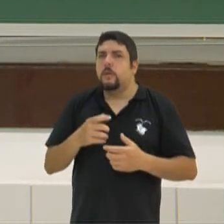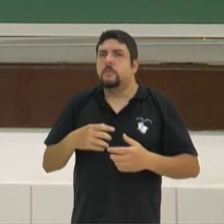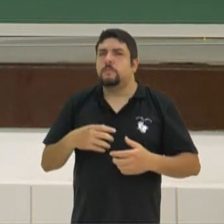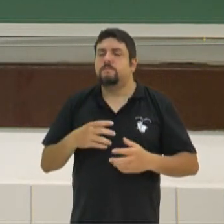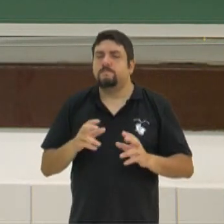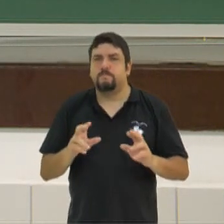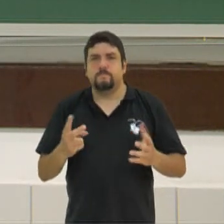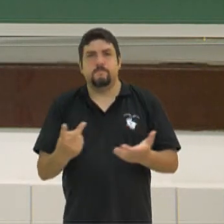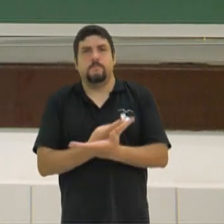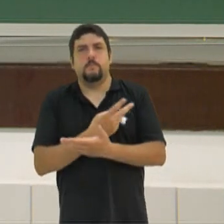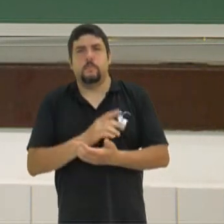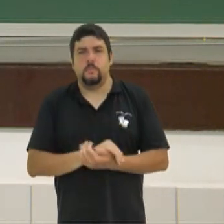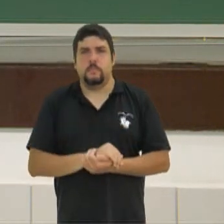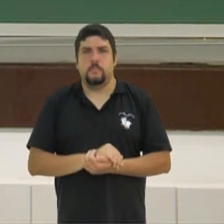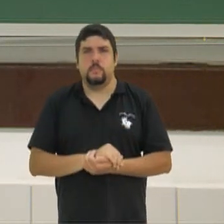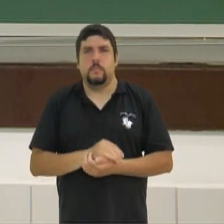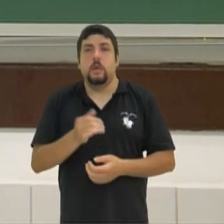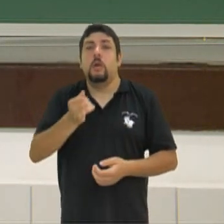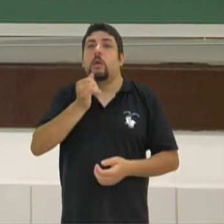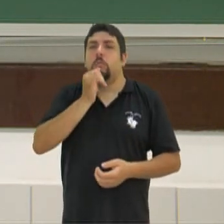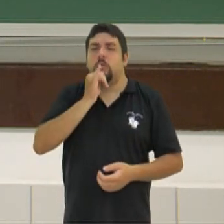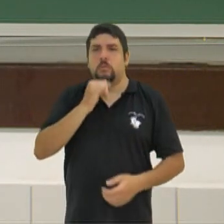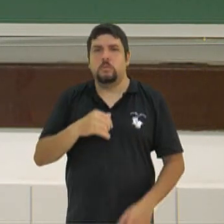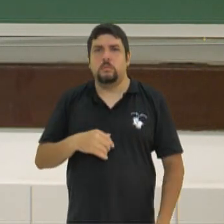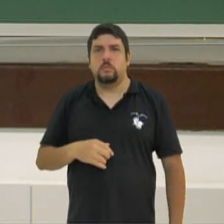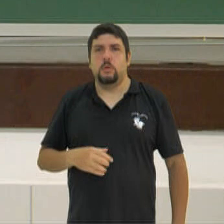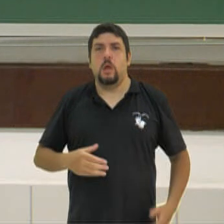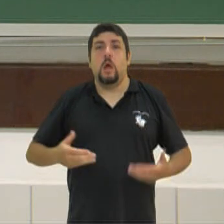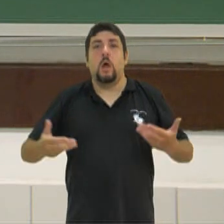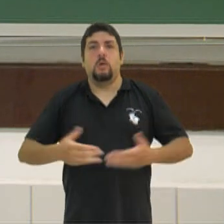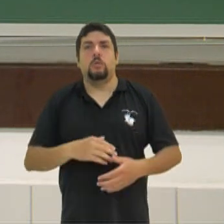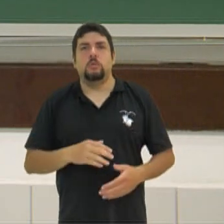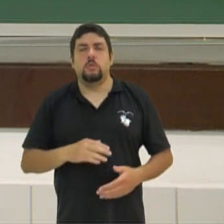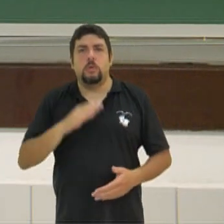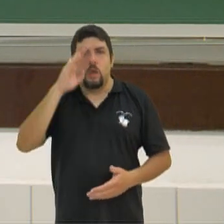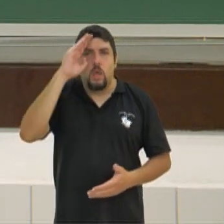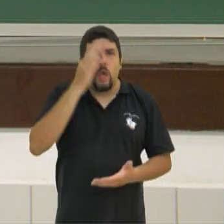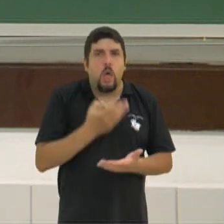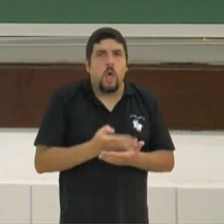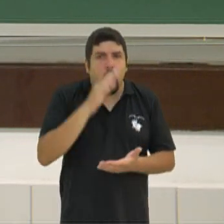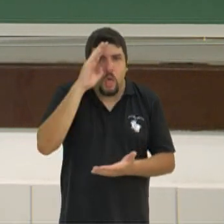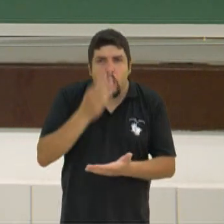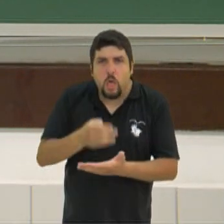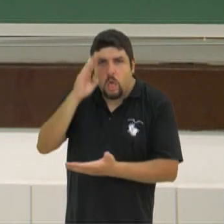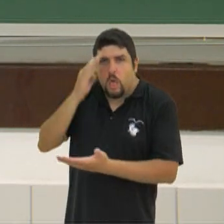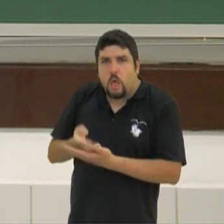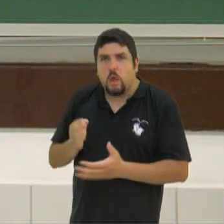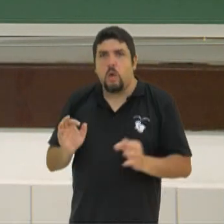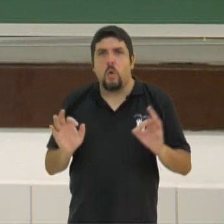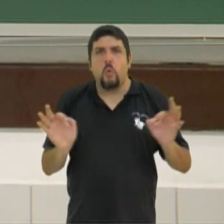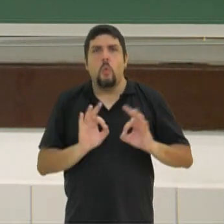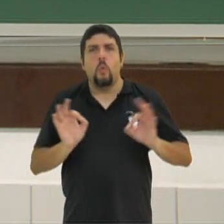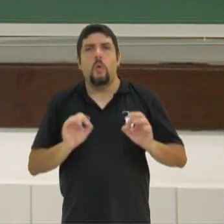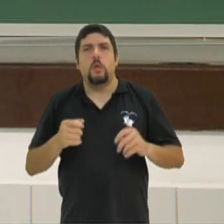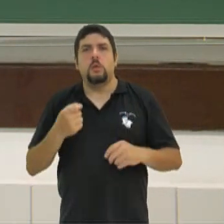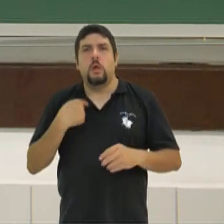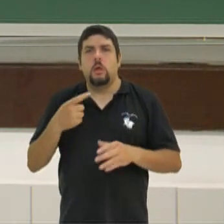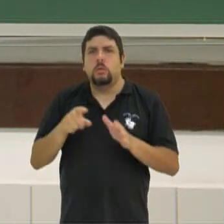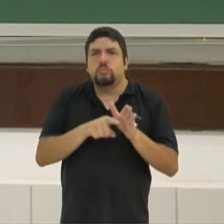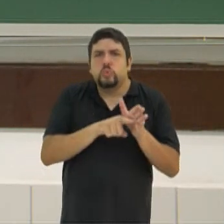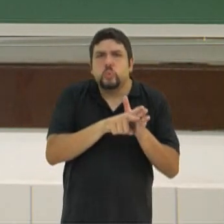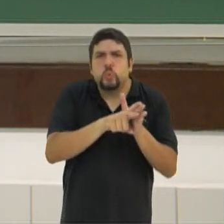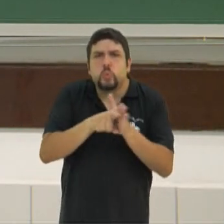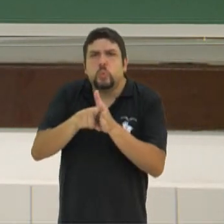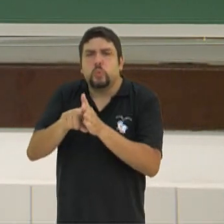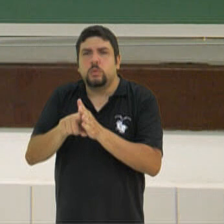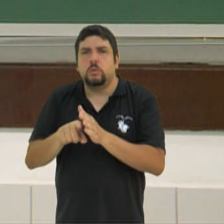agora eu não vou acreditar em mais nada, eu vou investigar tudo, eu vou duvidar de todas as coisas. E ele começa duvidando dos seus